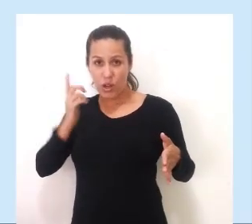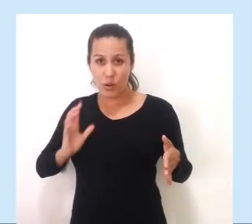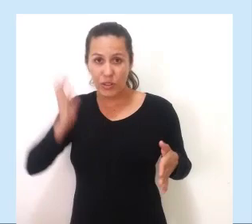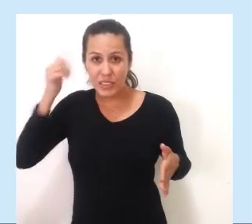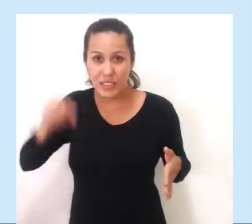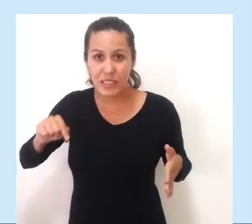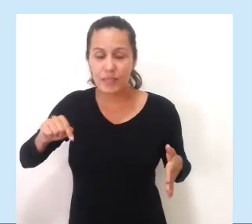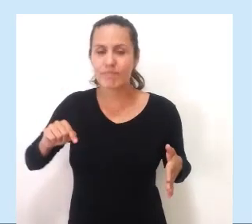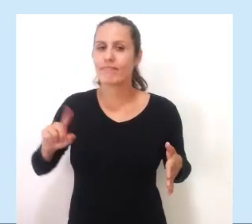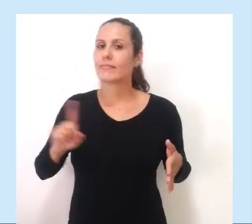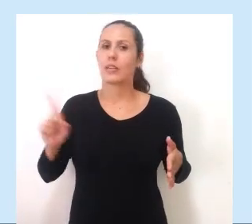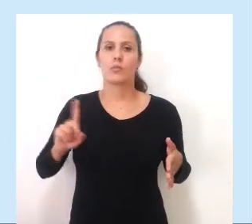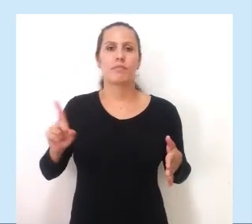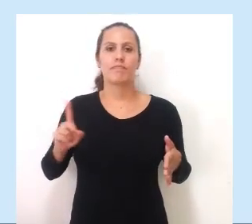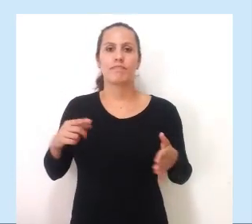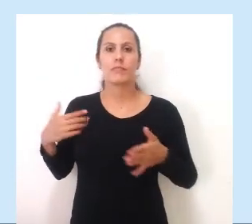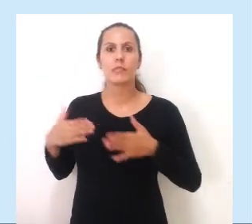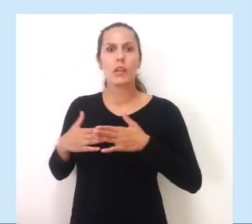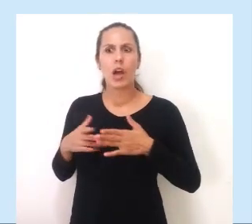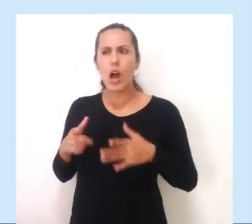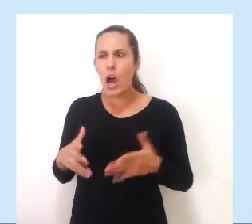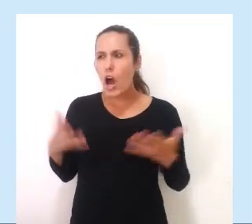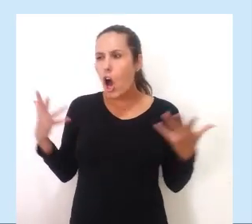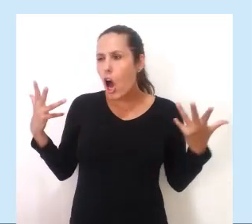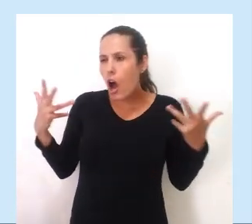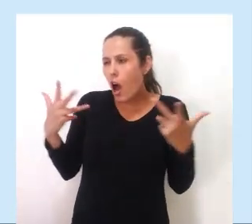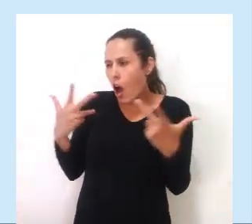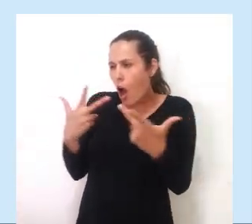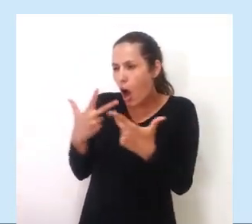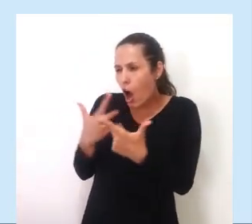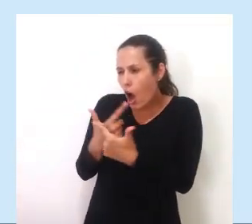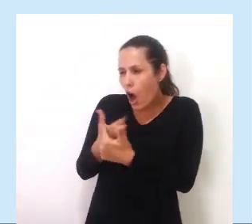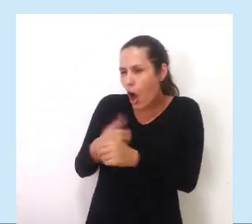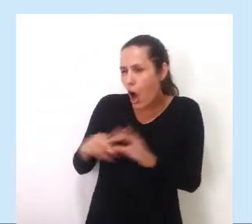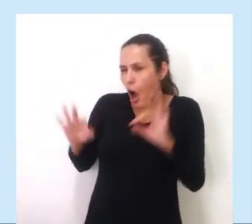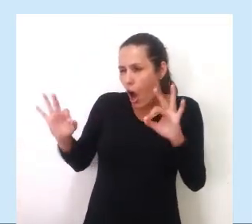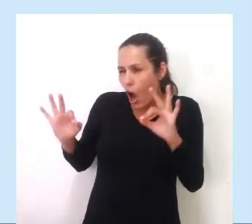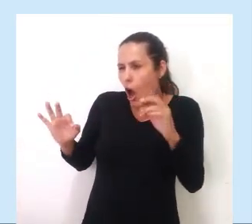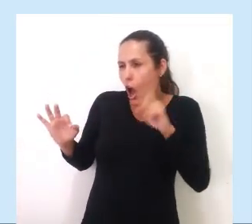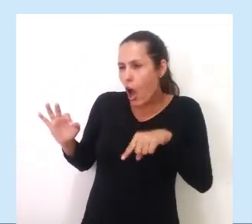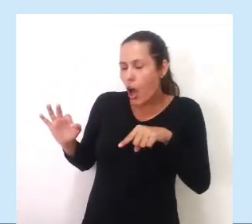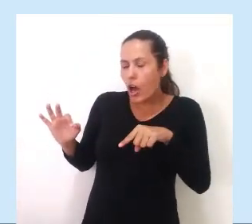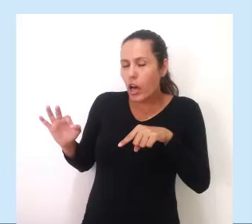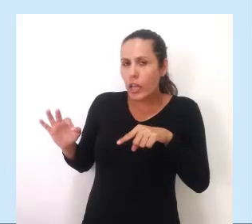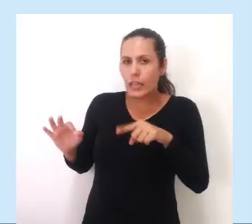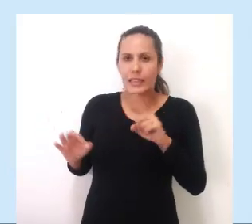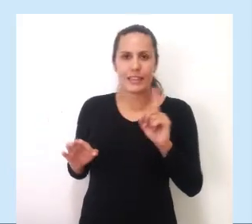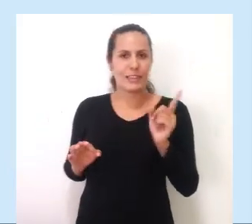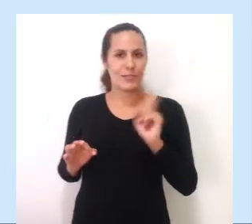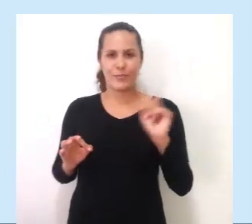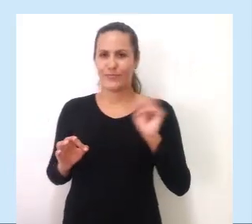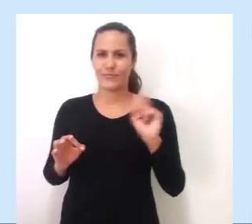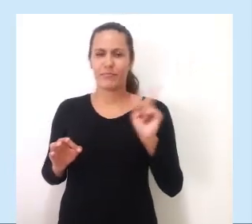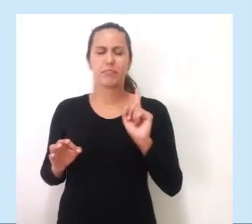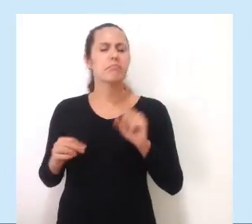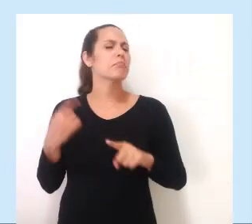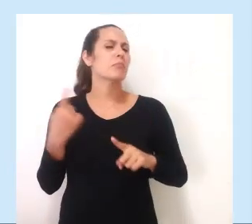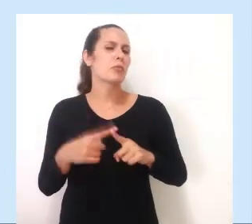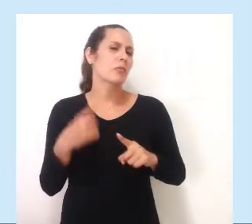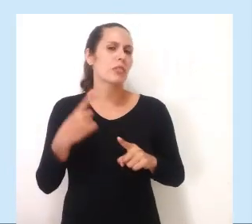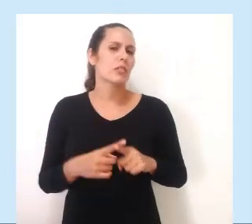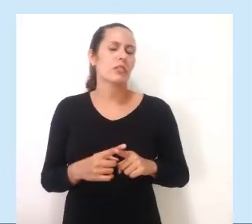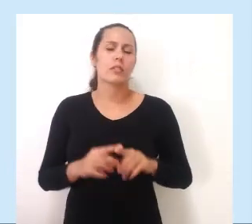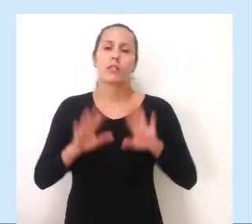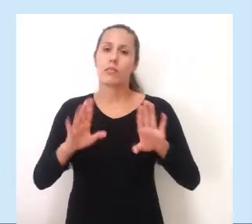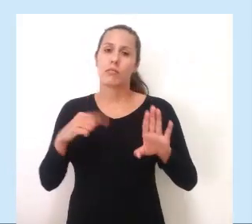o período fértil, não vai ter ovulação. Que maravilha,